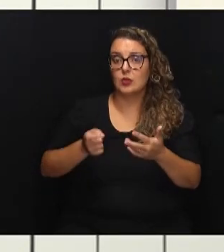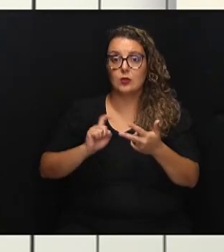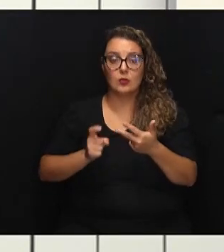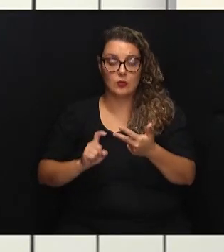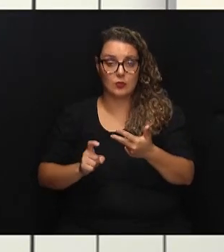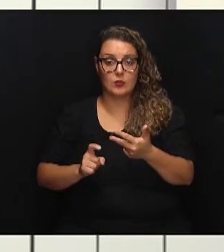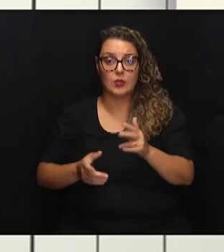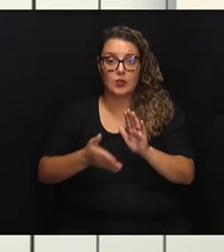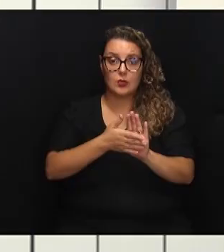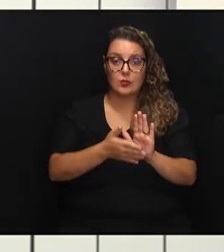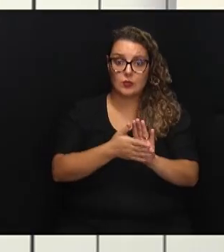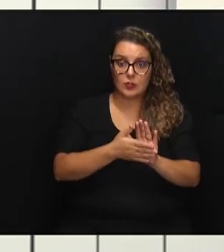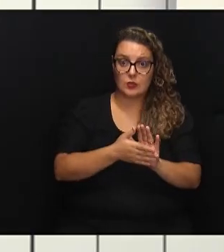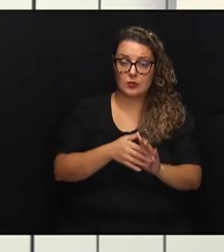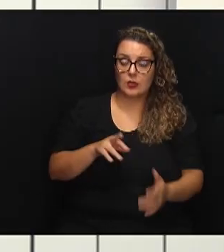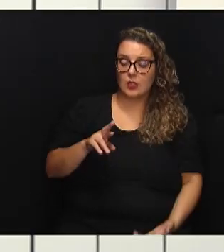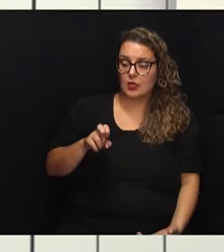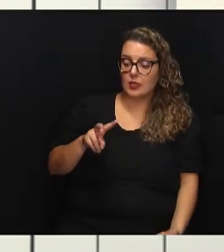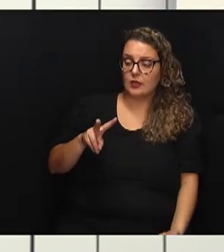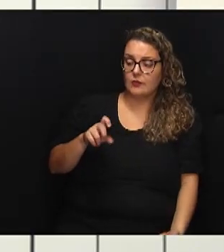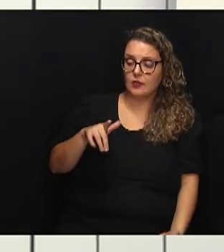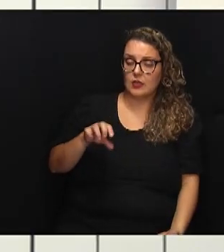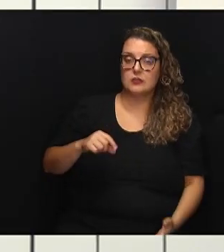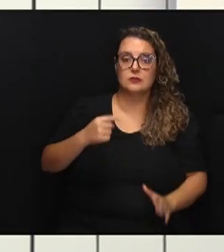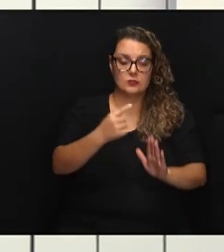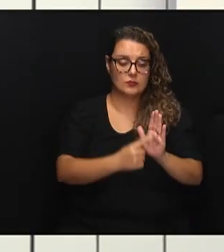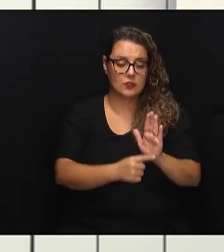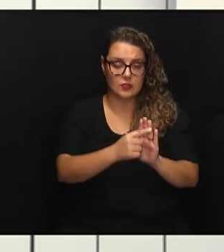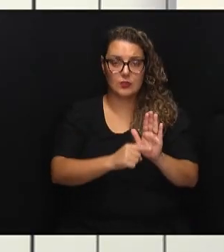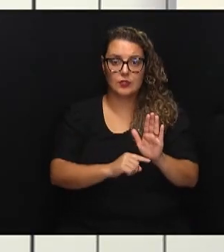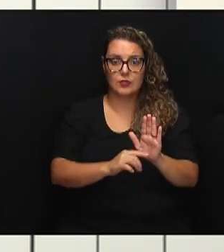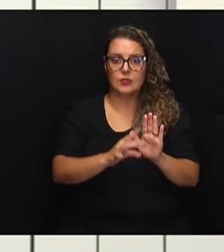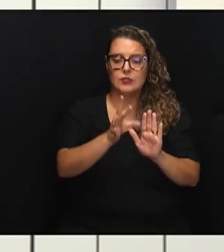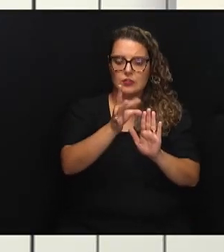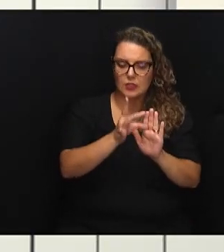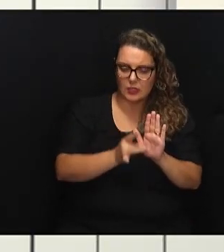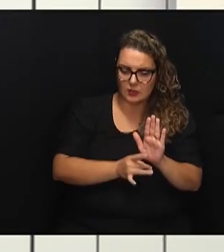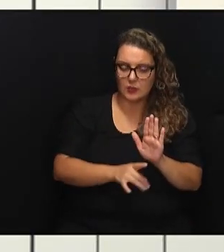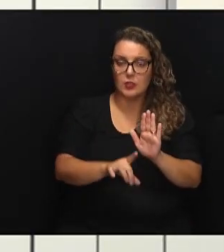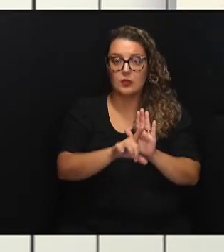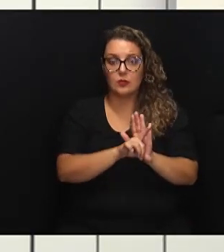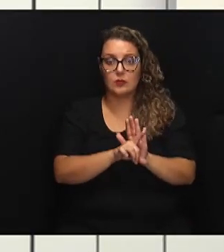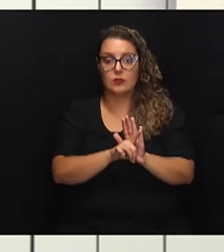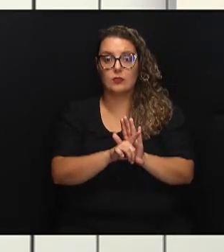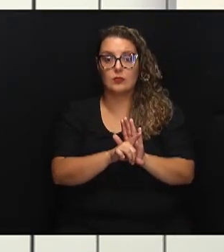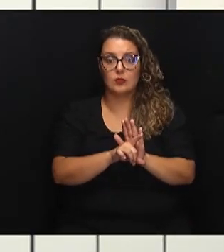que propõe a revogação de dispositivos legais que atualmente vinculam o